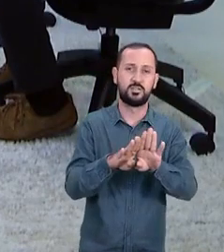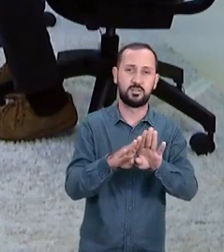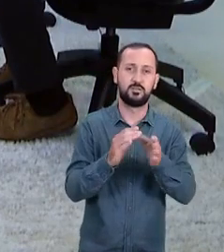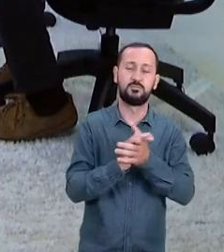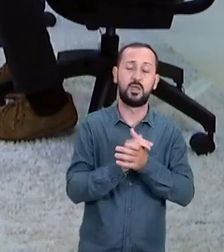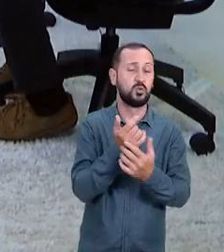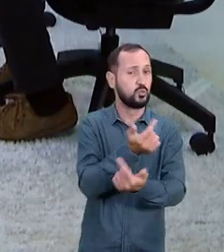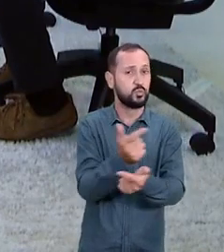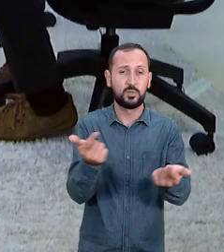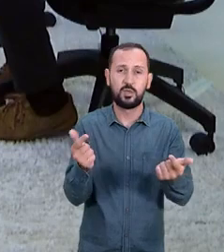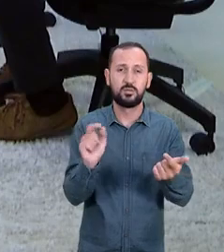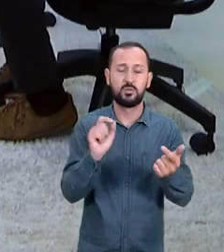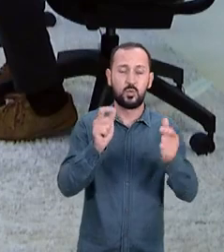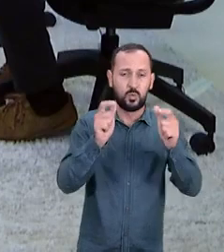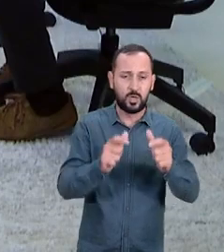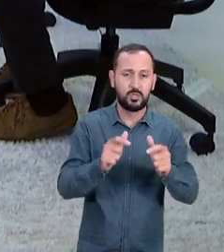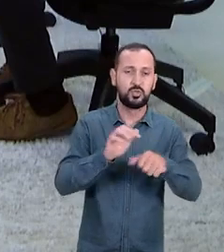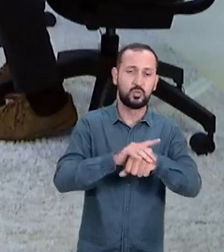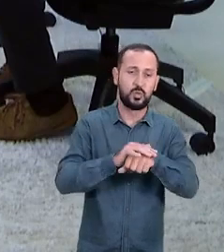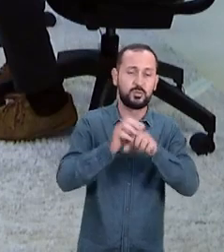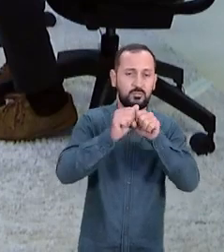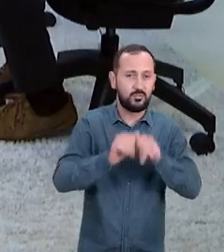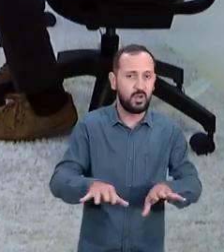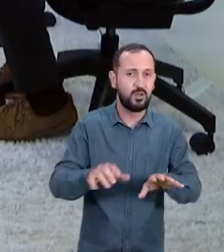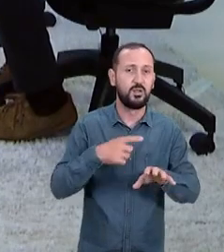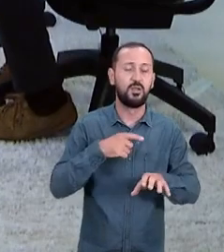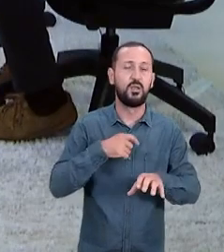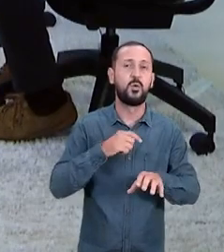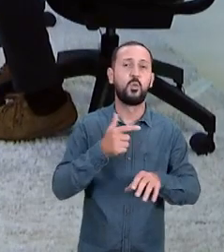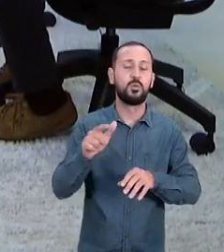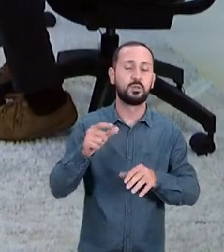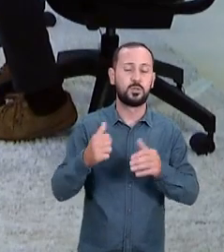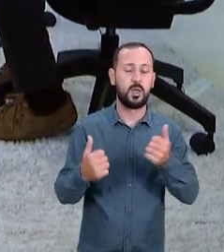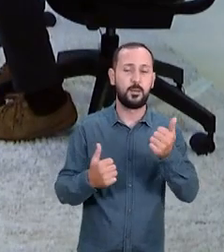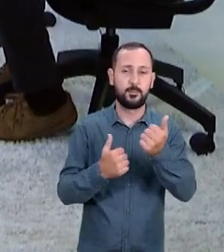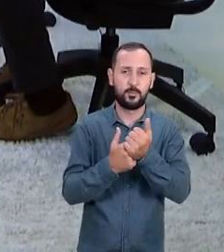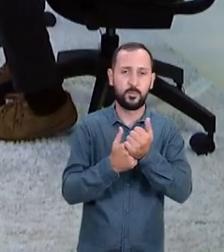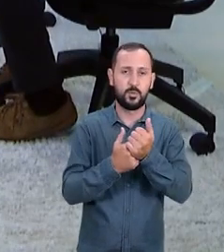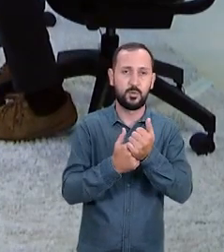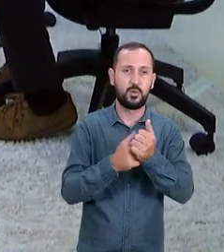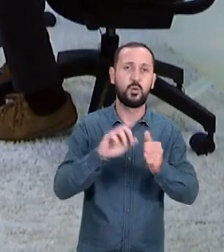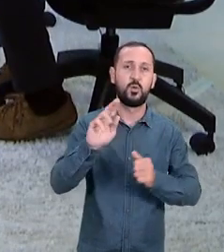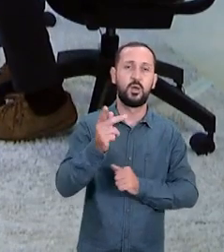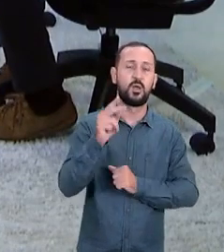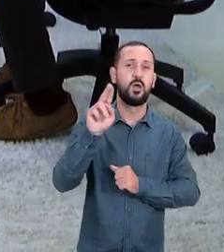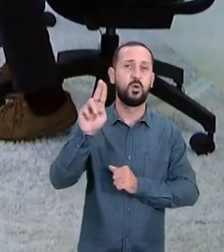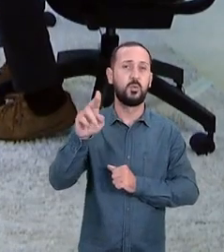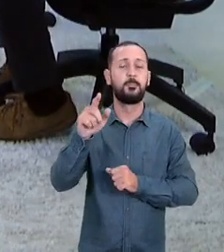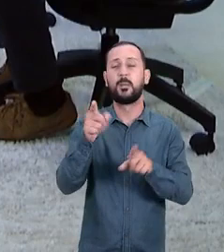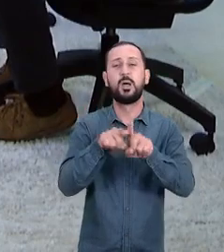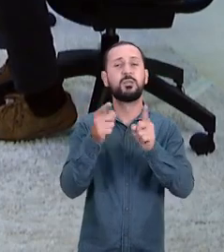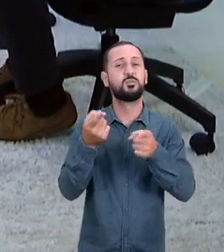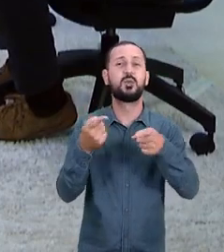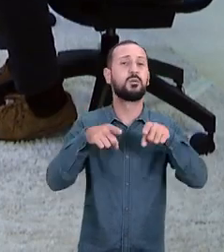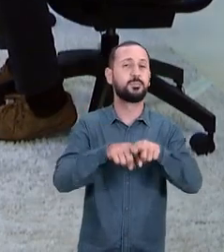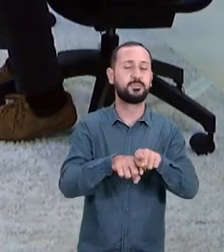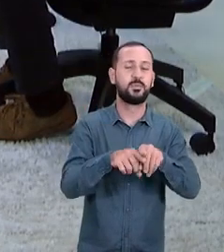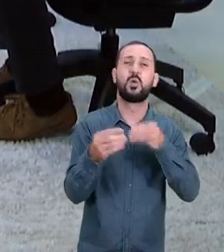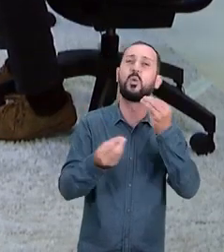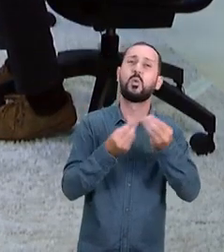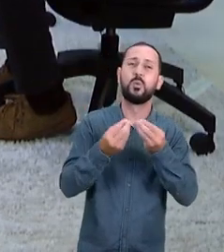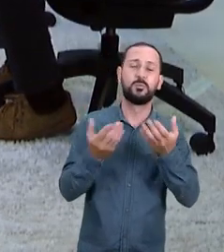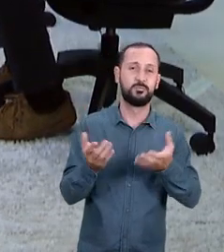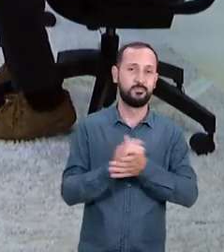que não tem. Tá fechada. A unidade que faz assistência é o HU, que não está credenciado. O senhor entende como